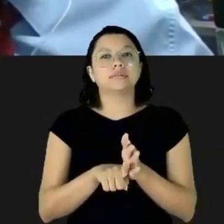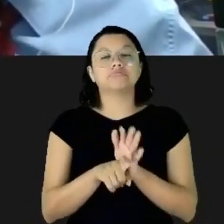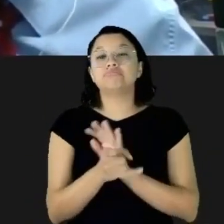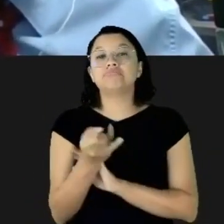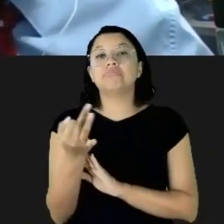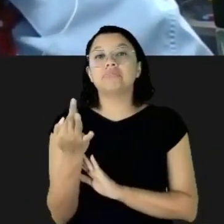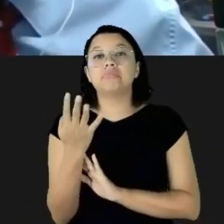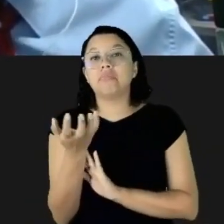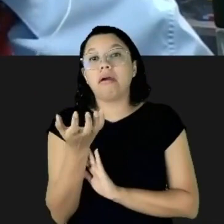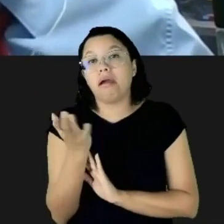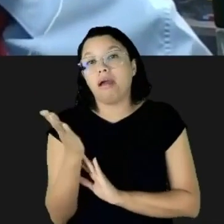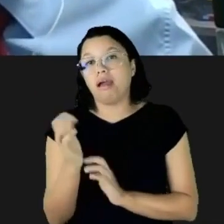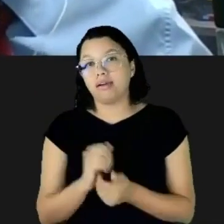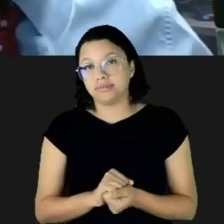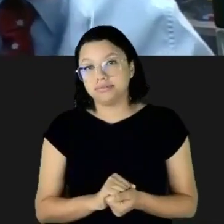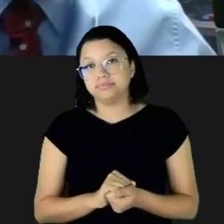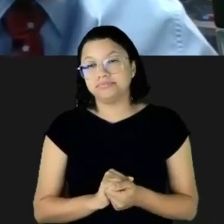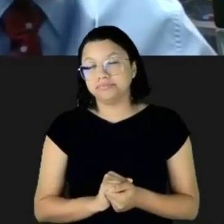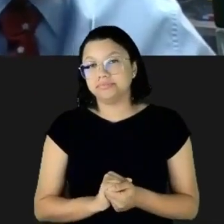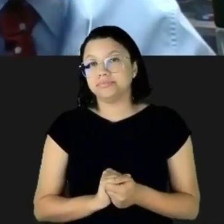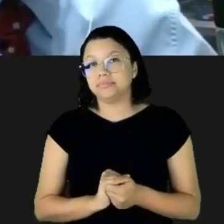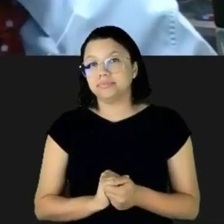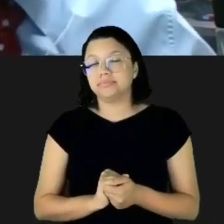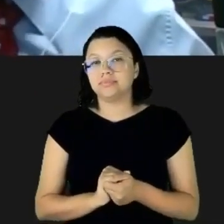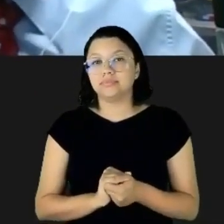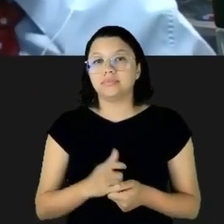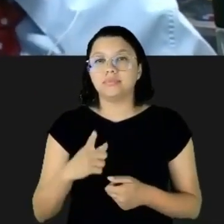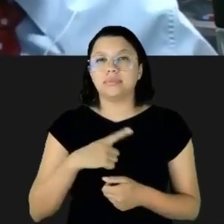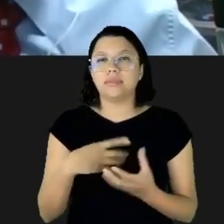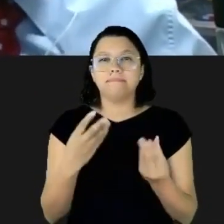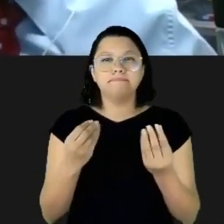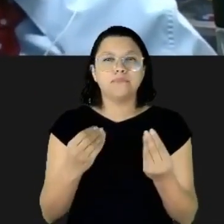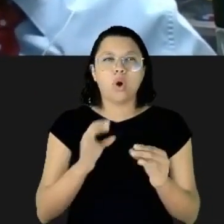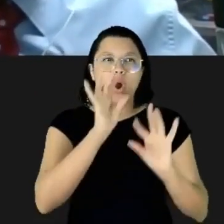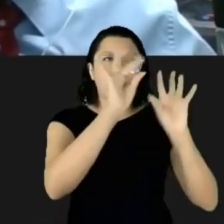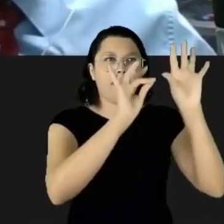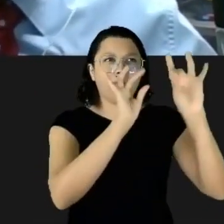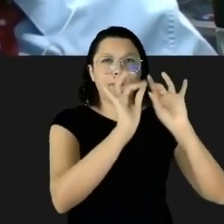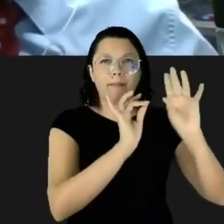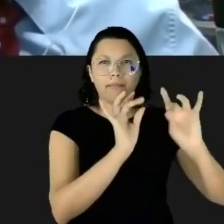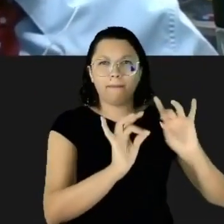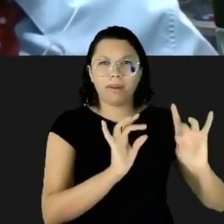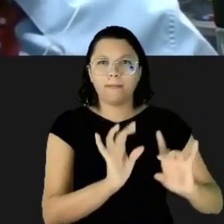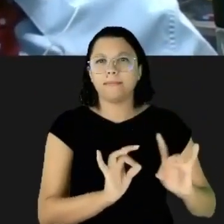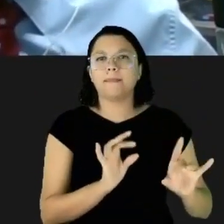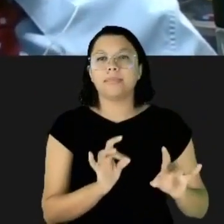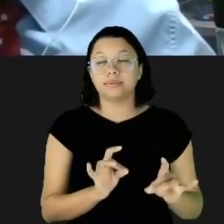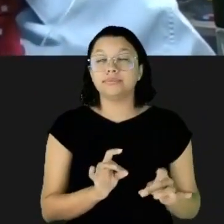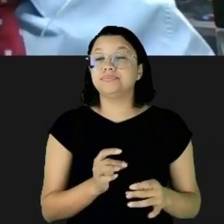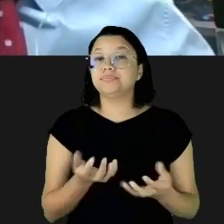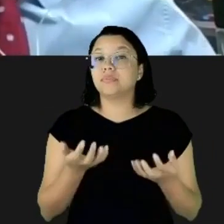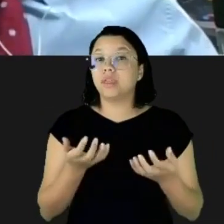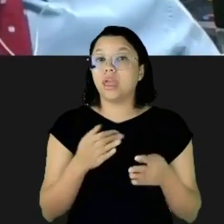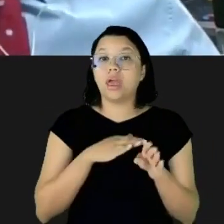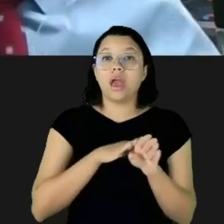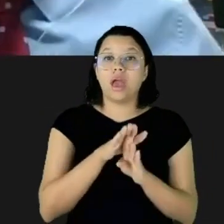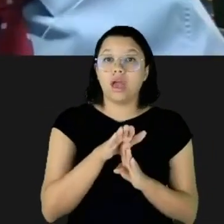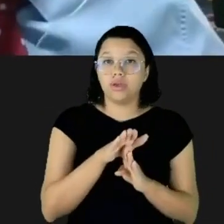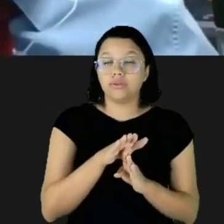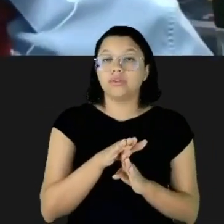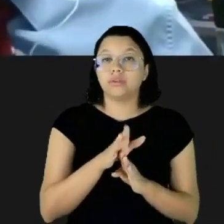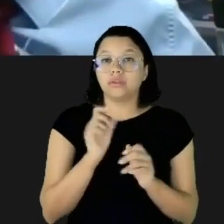quer é uma gama enorme de filtros que eu recomendo